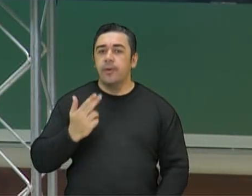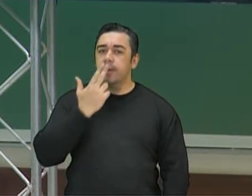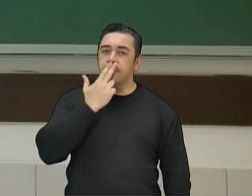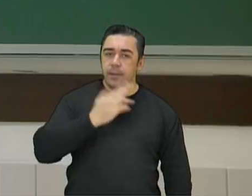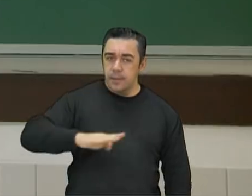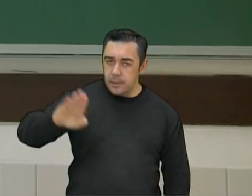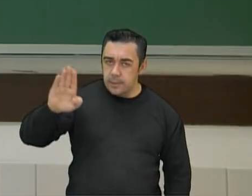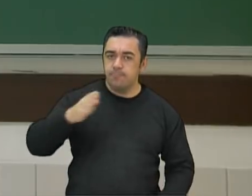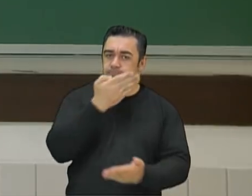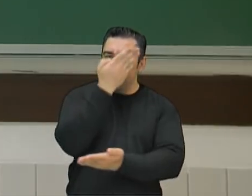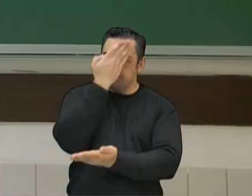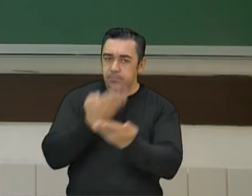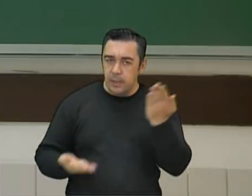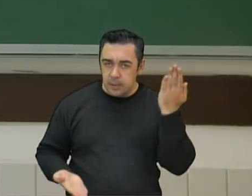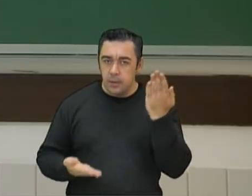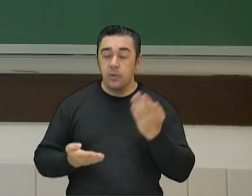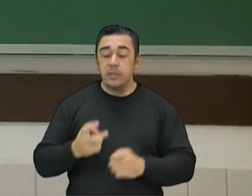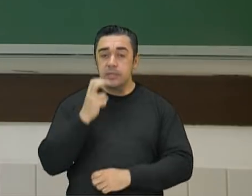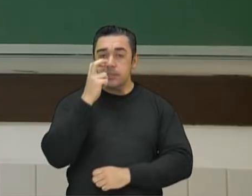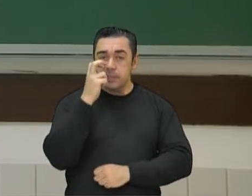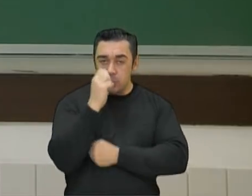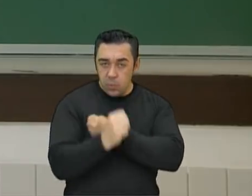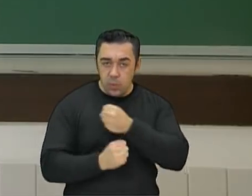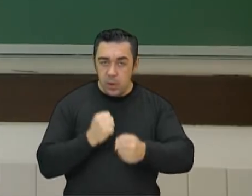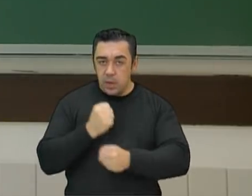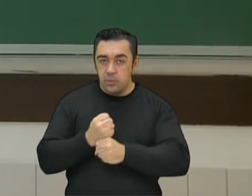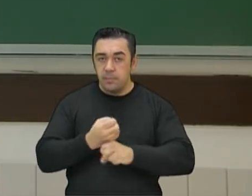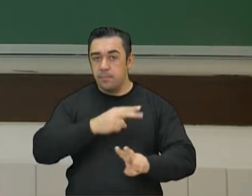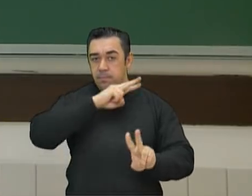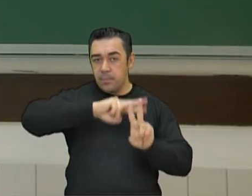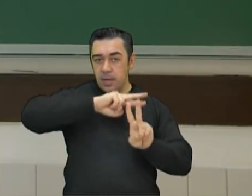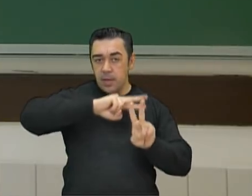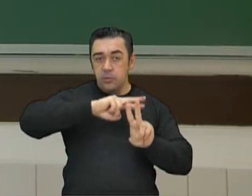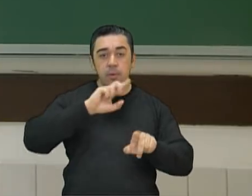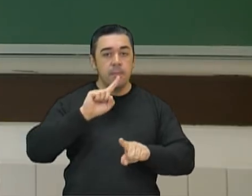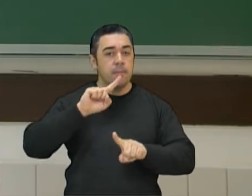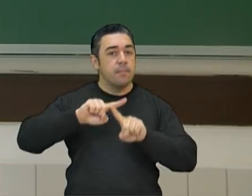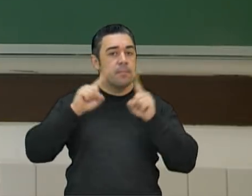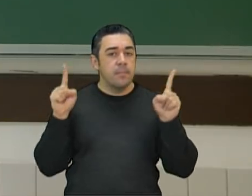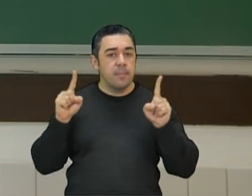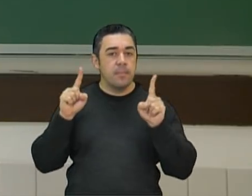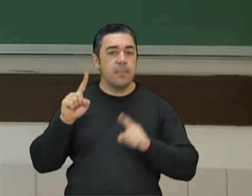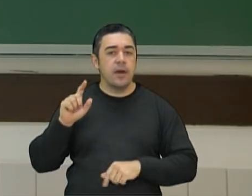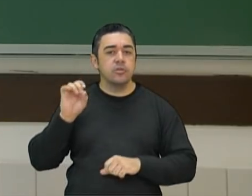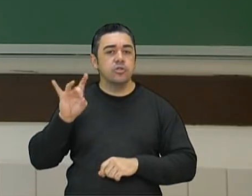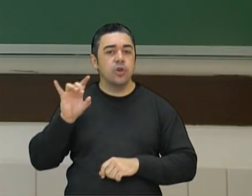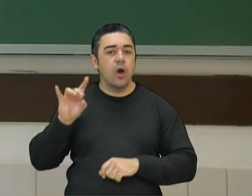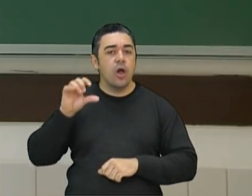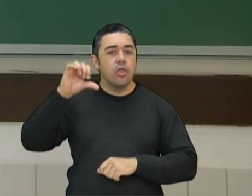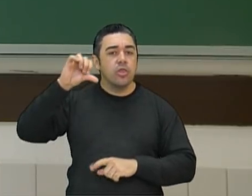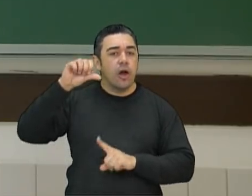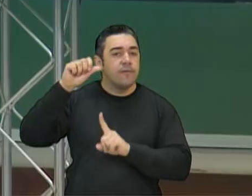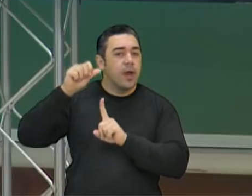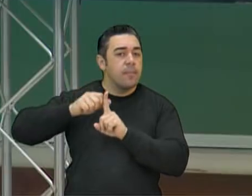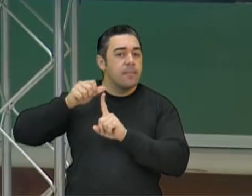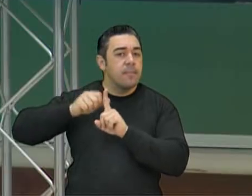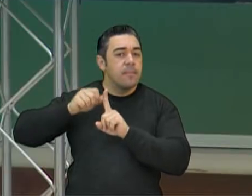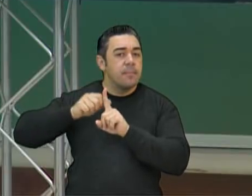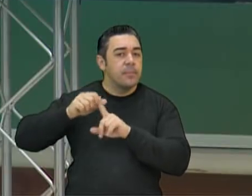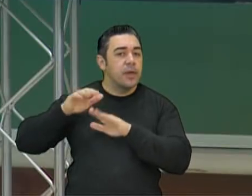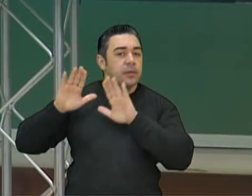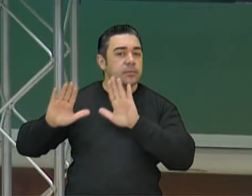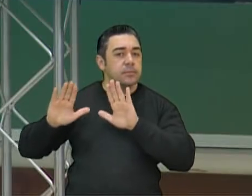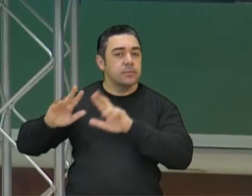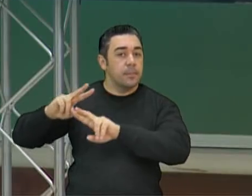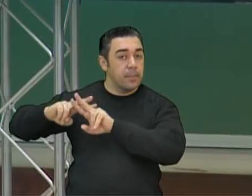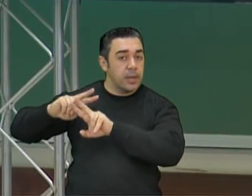certo. Ele foi condenado a 5 anos de prisão, mas acabou cumprindo 9 meses. Então, 5 anos condenado, ficou